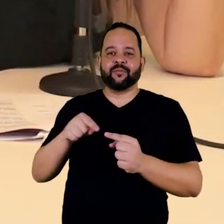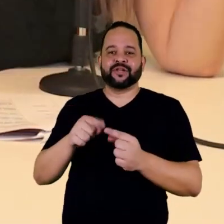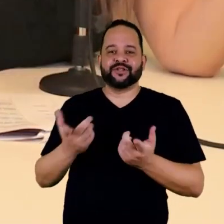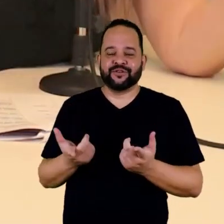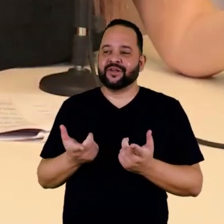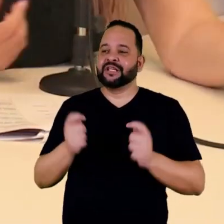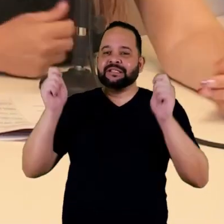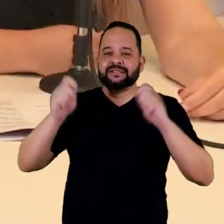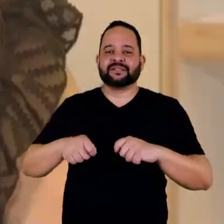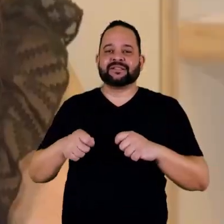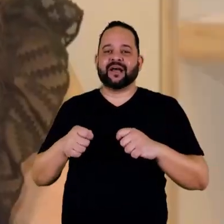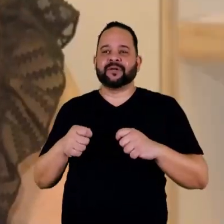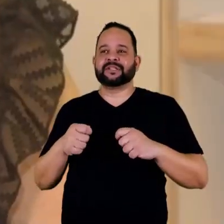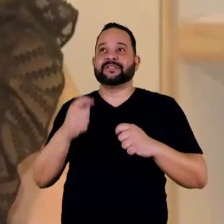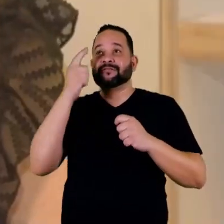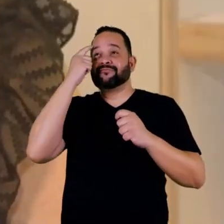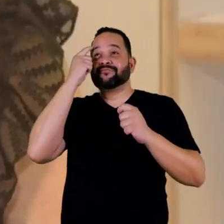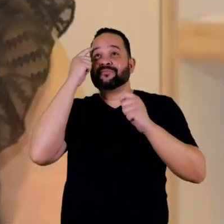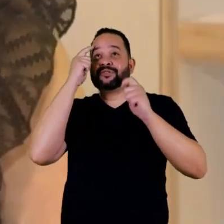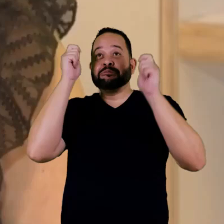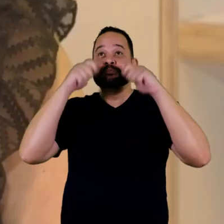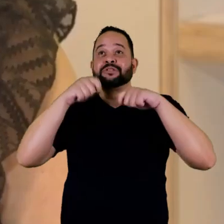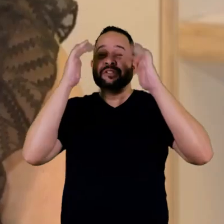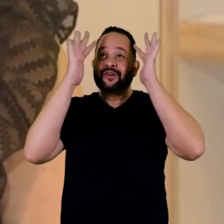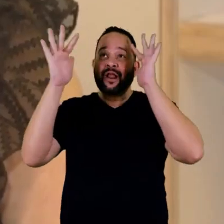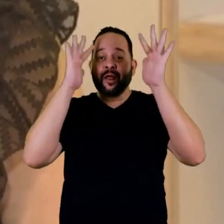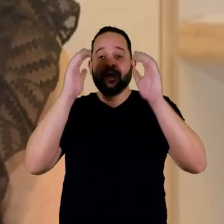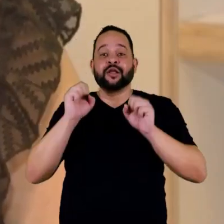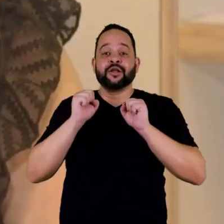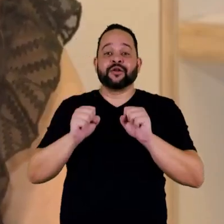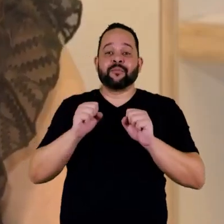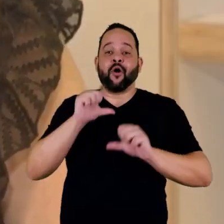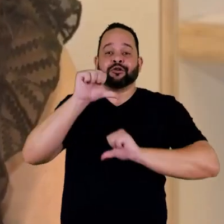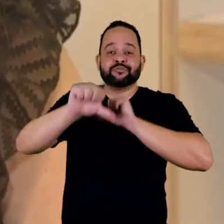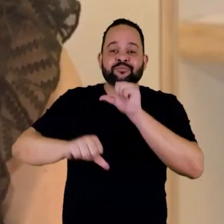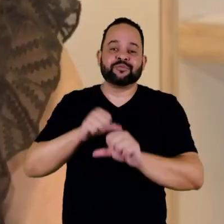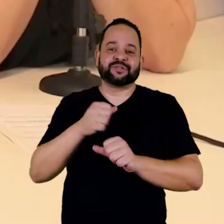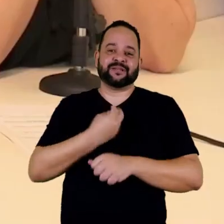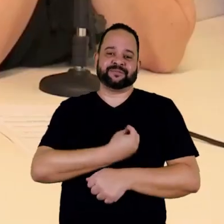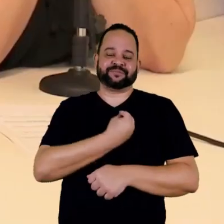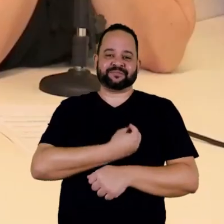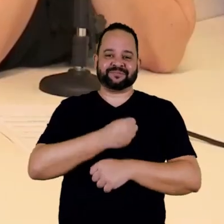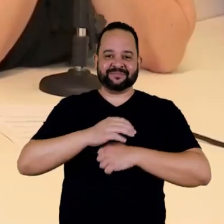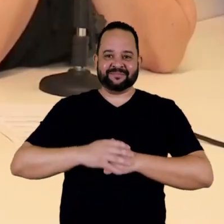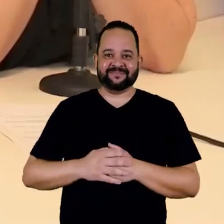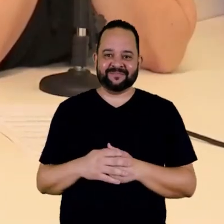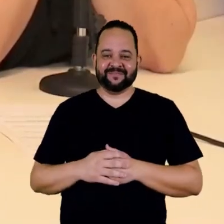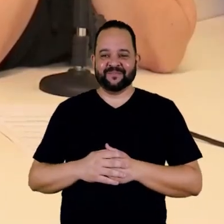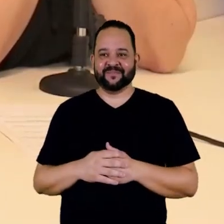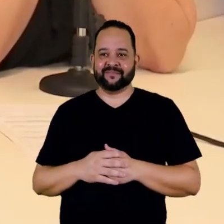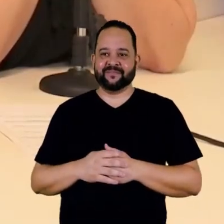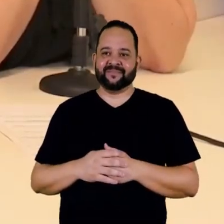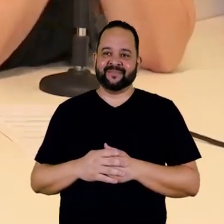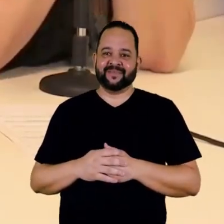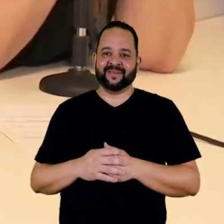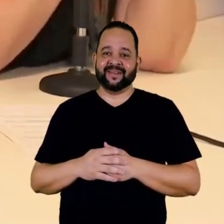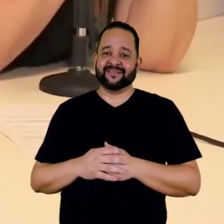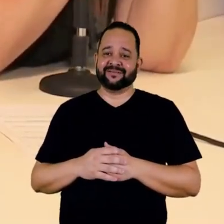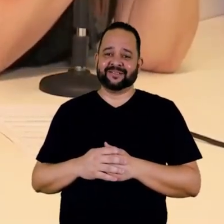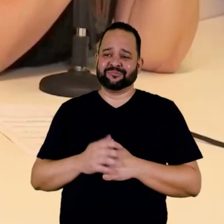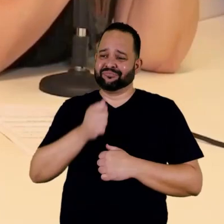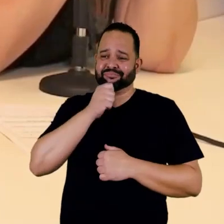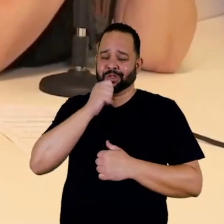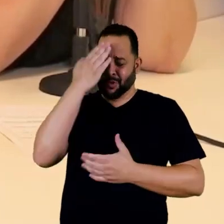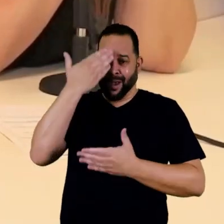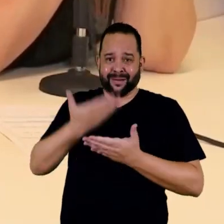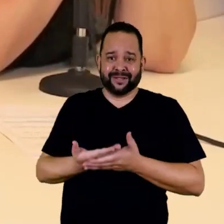e o que isso gera na nossa mente e o que isso pode ser transformado nas nossas mãos muito bem gente eu nem acredito